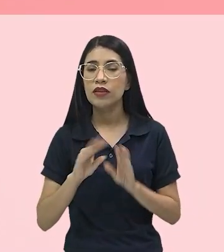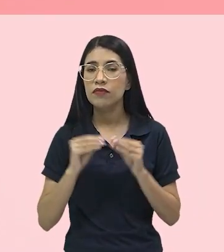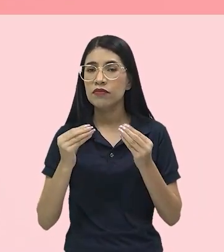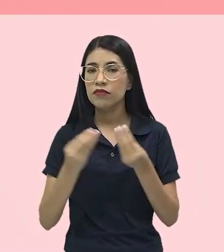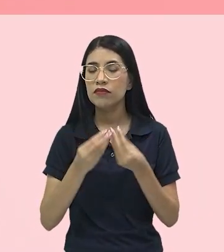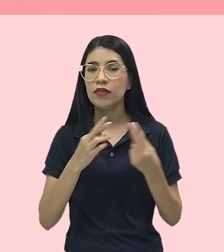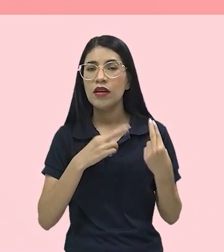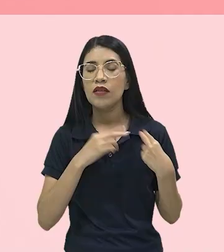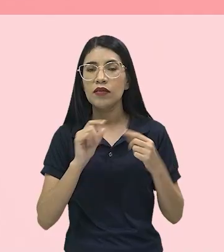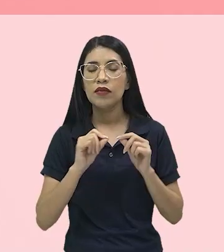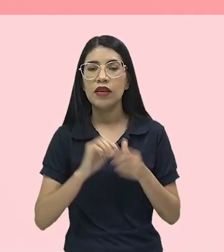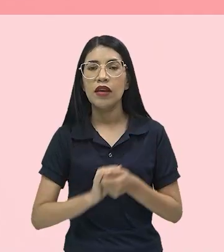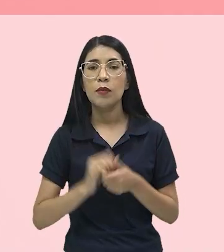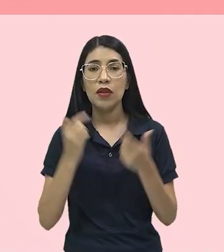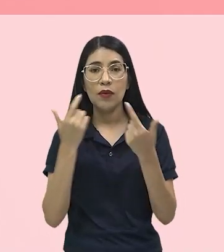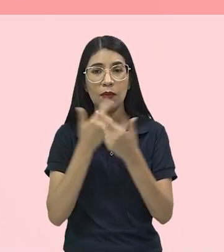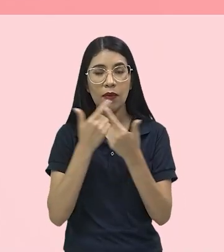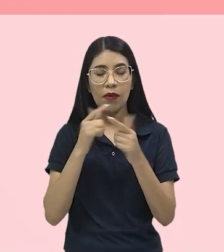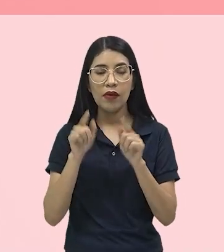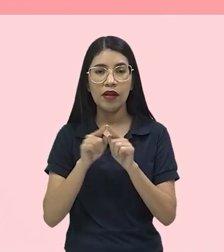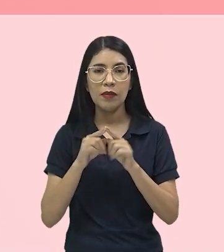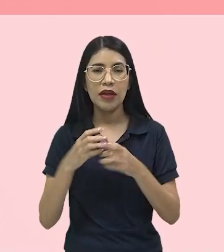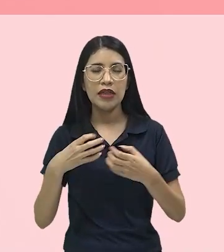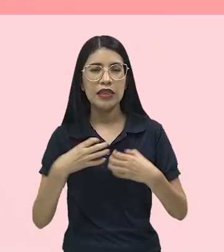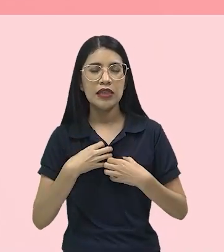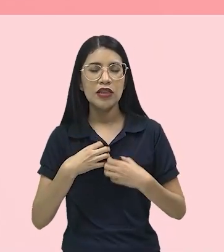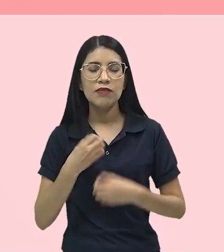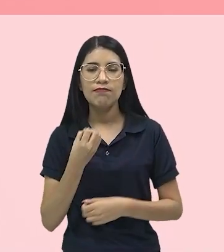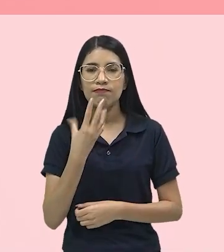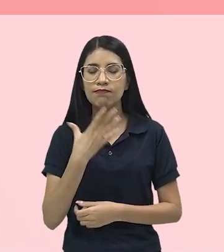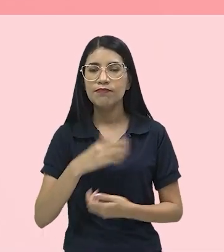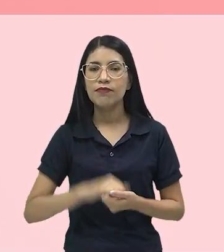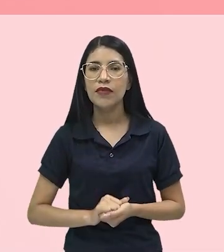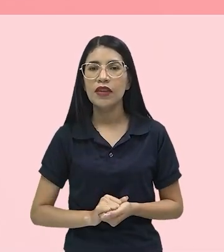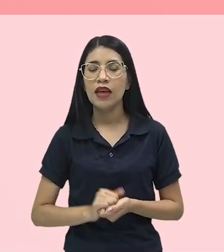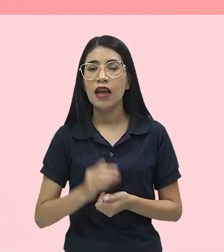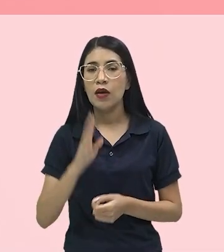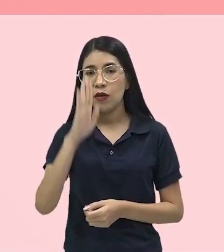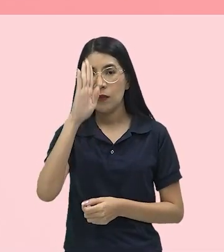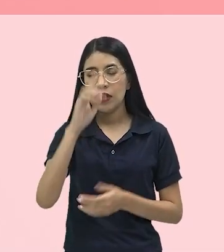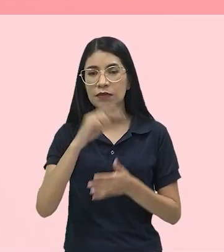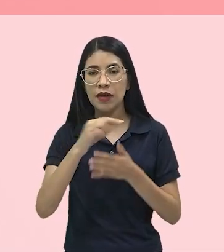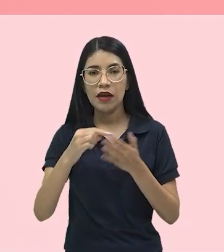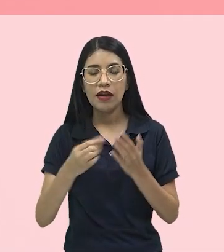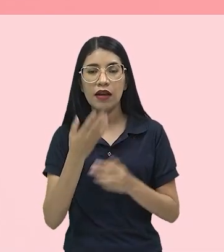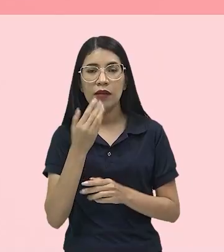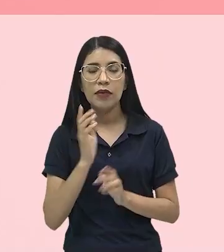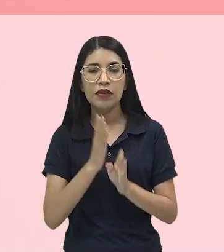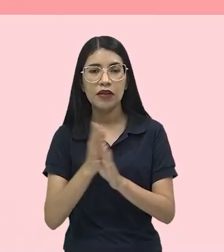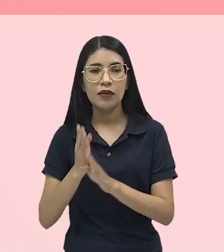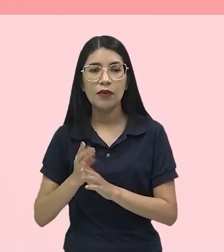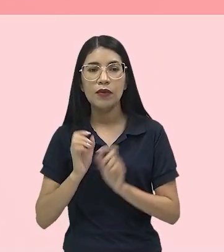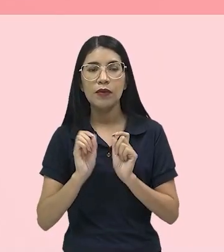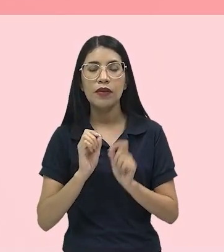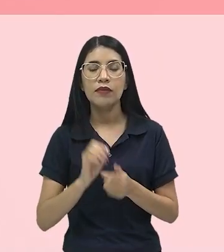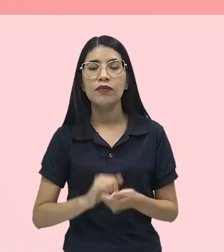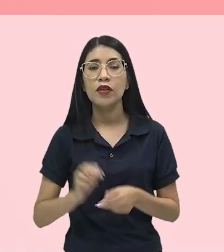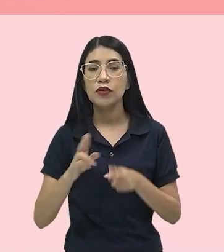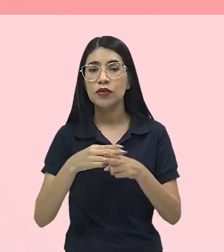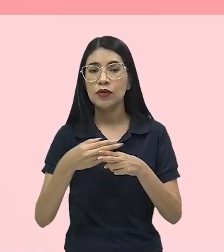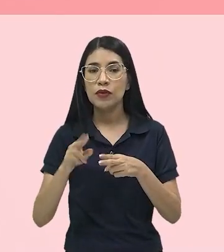responsável pelo bom humor e pelo bem-estar. E os principais alimentos que a gente pode encontrar esse triptofano são